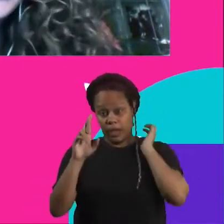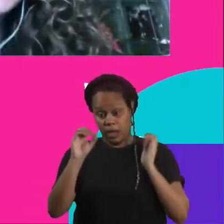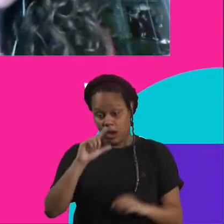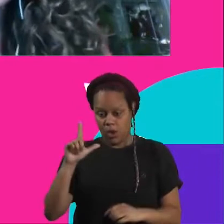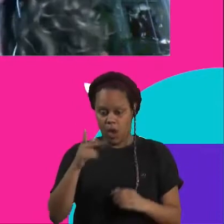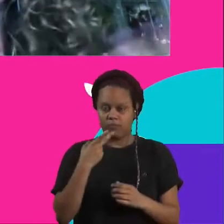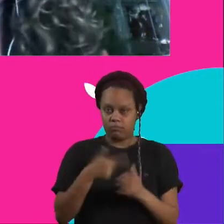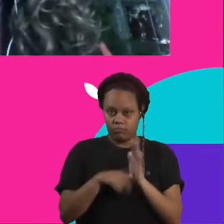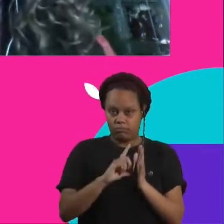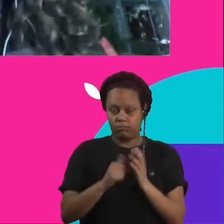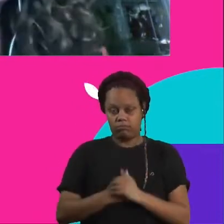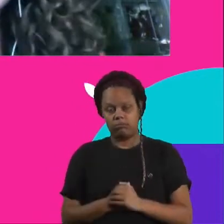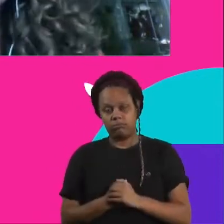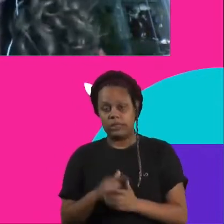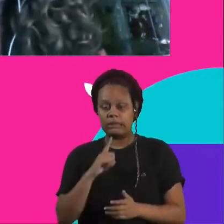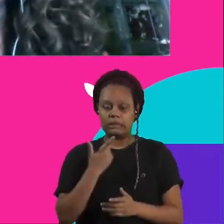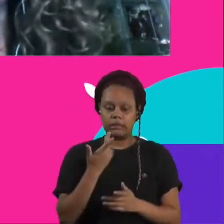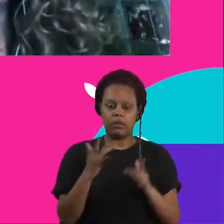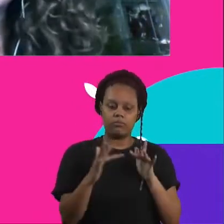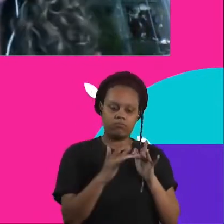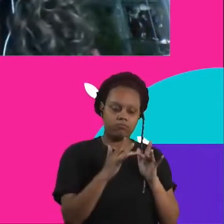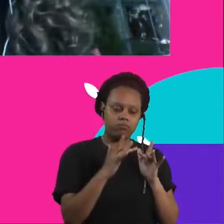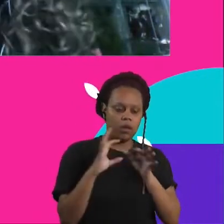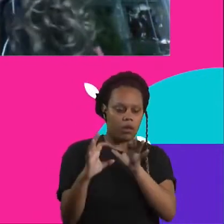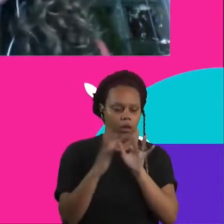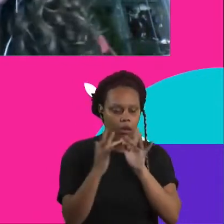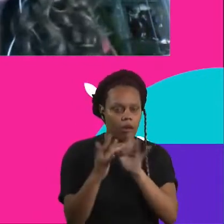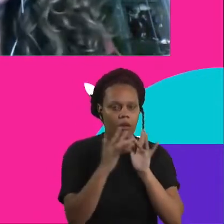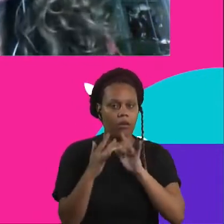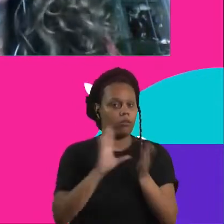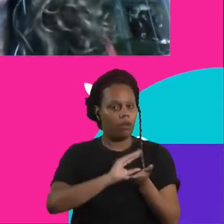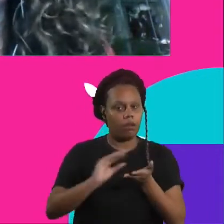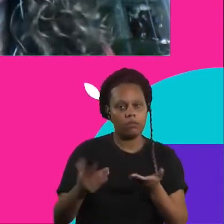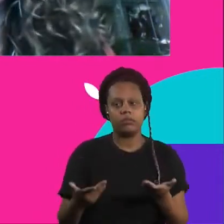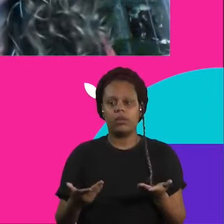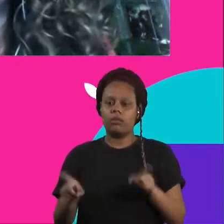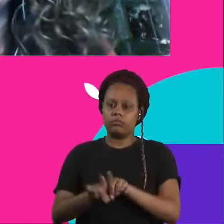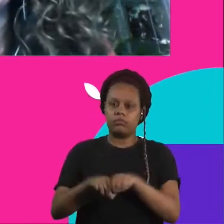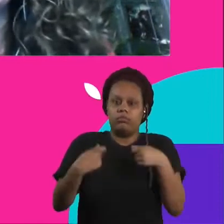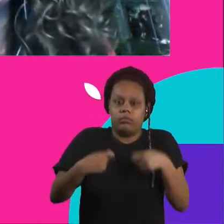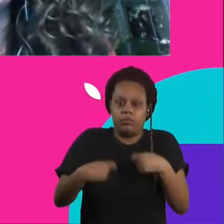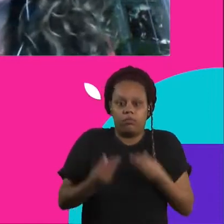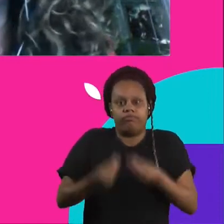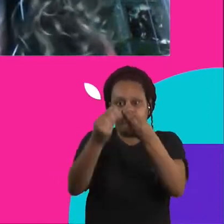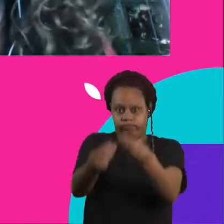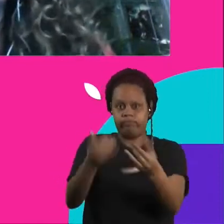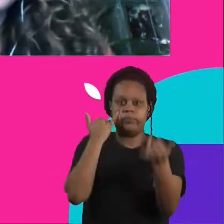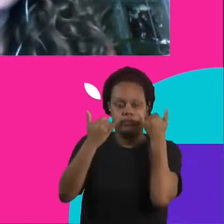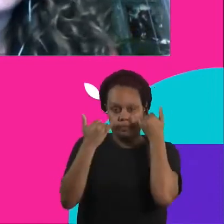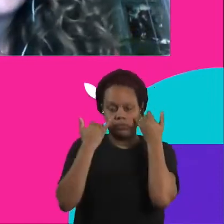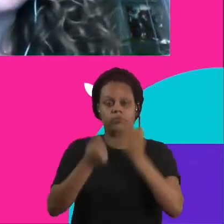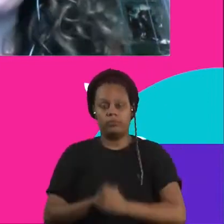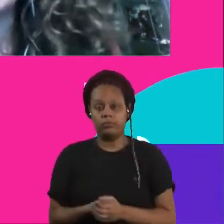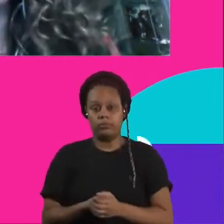está com esses contato aí com dados, e a gente todo momento tendo que entregar informação, né, e é muito importante a